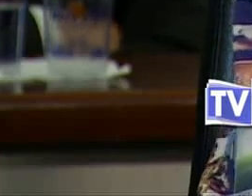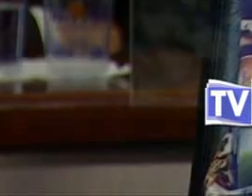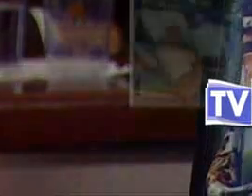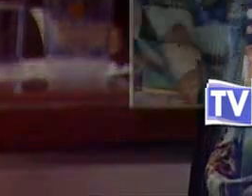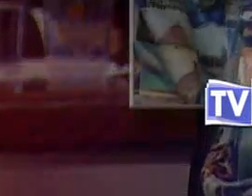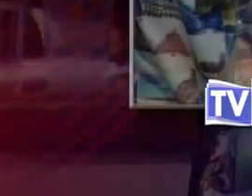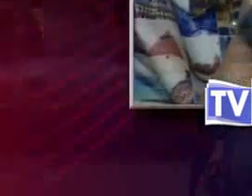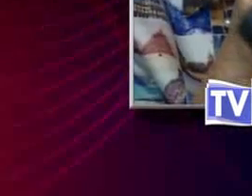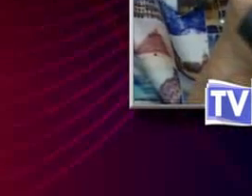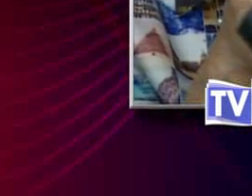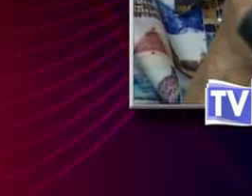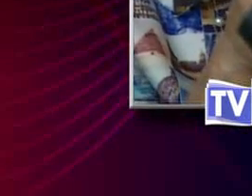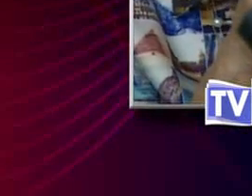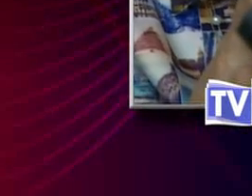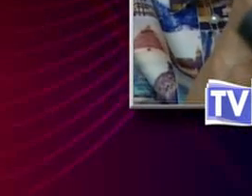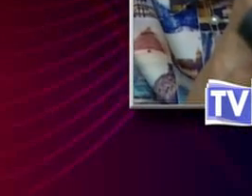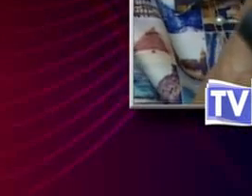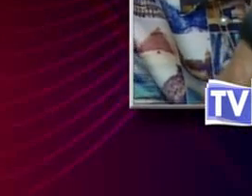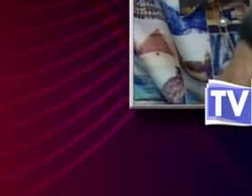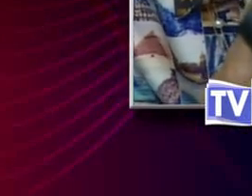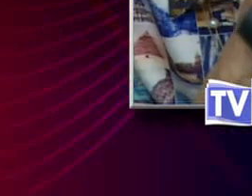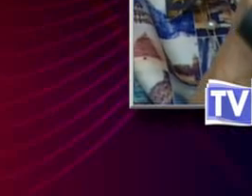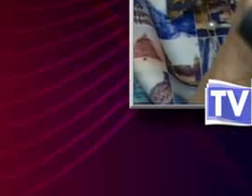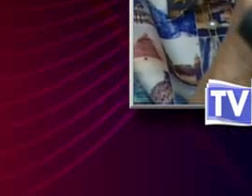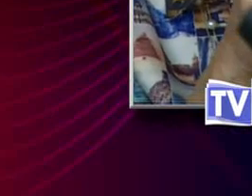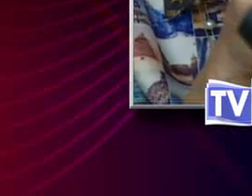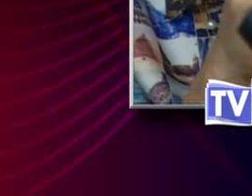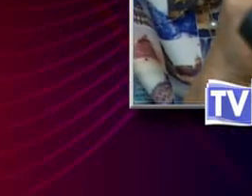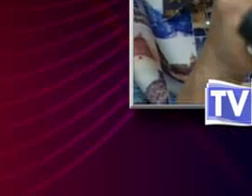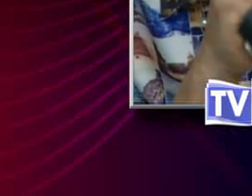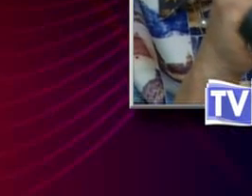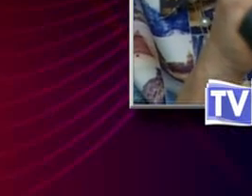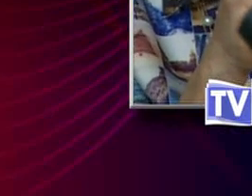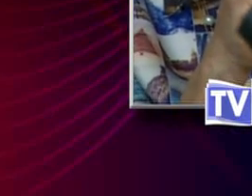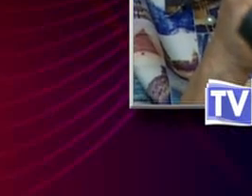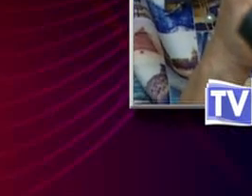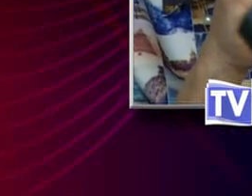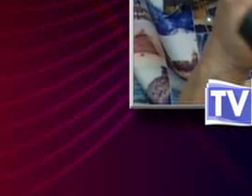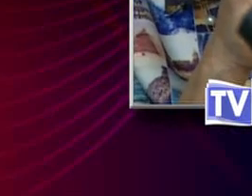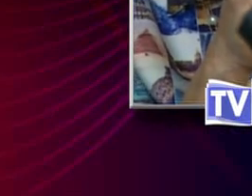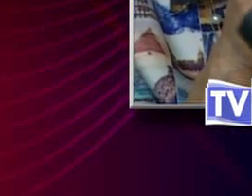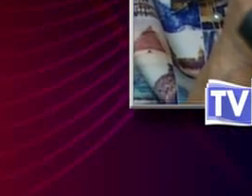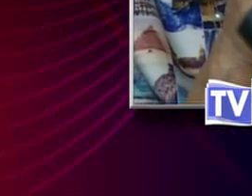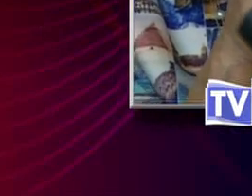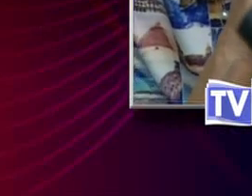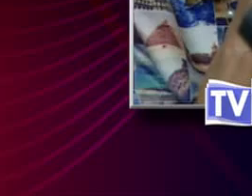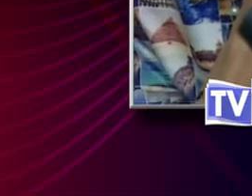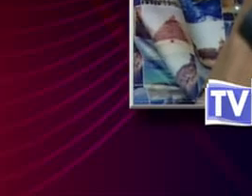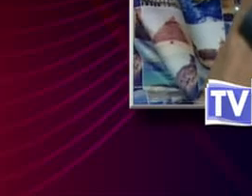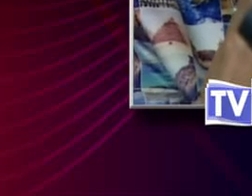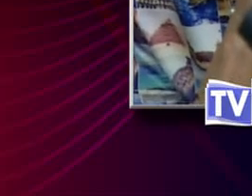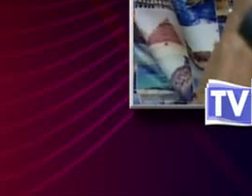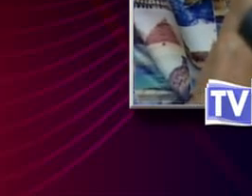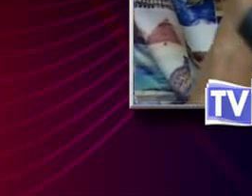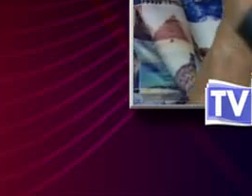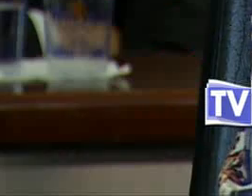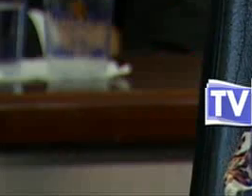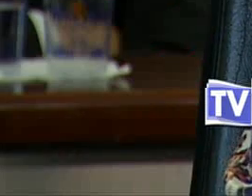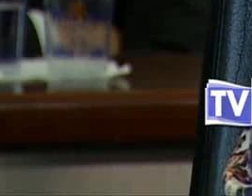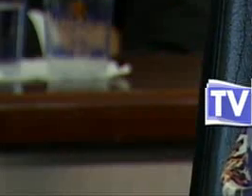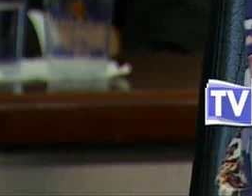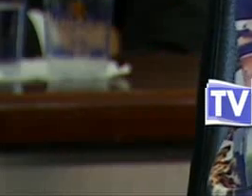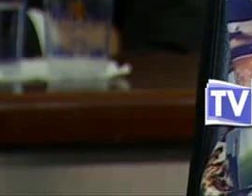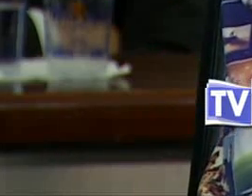recolhimento recebem. Outro dia eu vi na internet, eu não sei, estou lembrando agora, era um cidadão que perguntava,